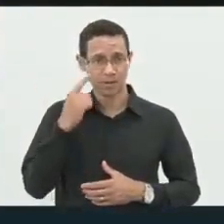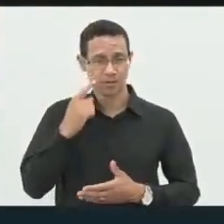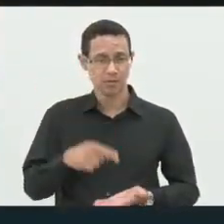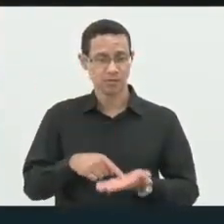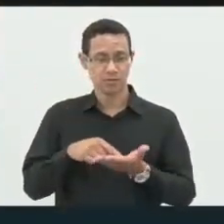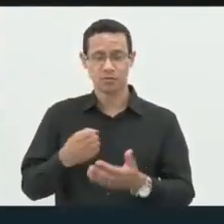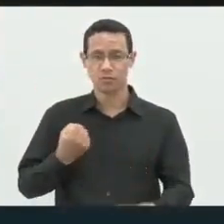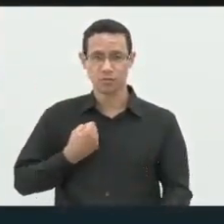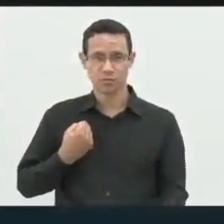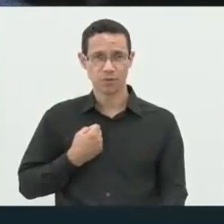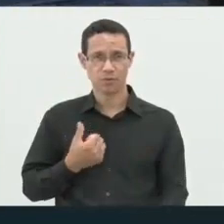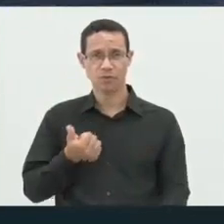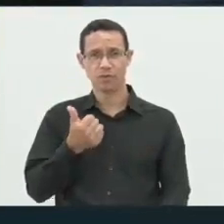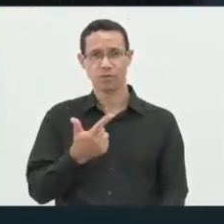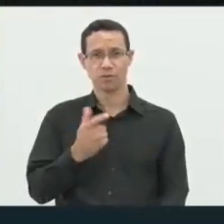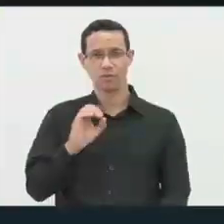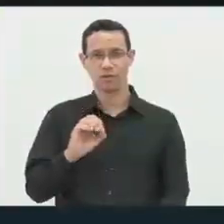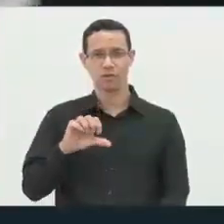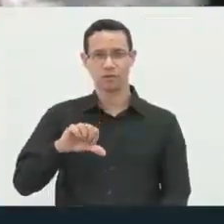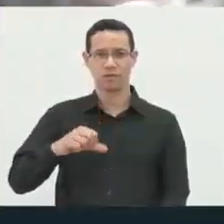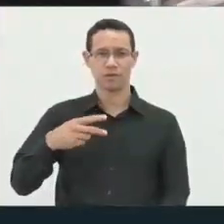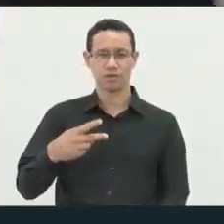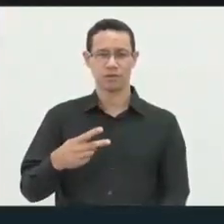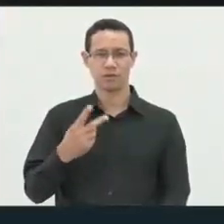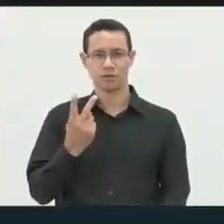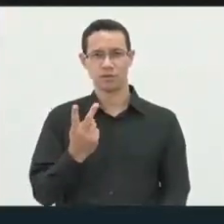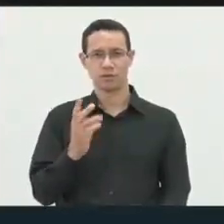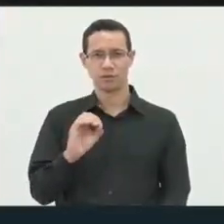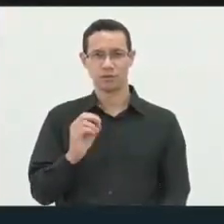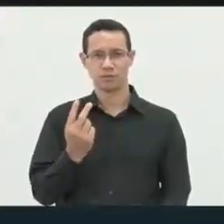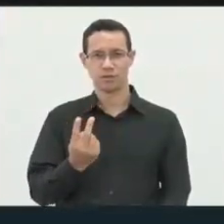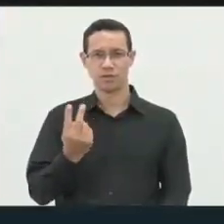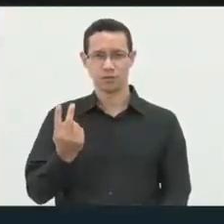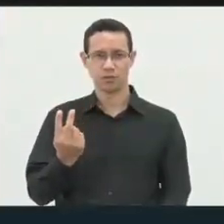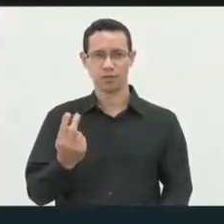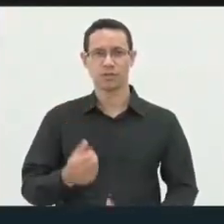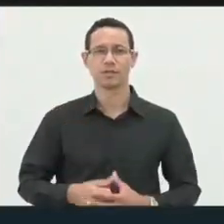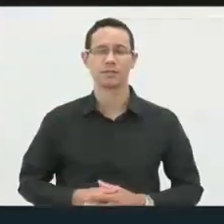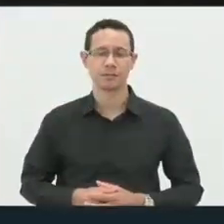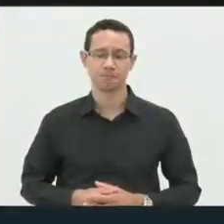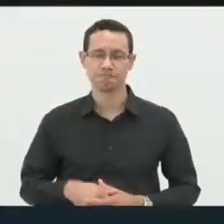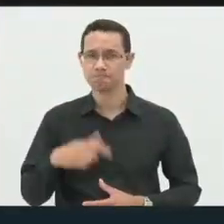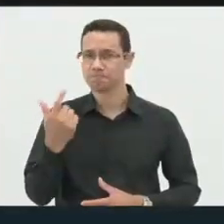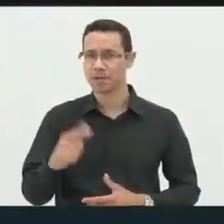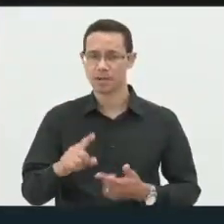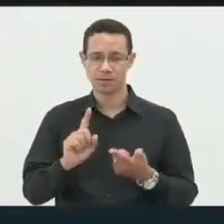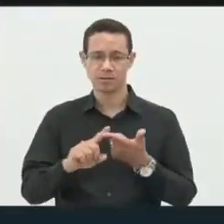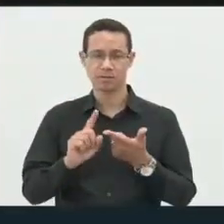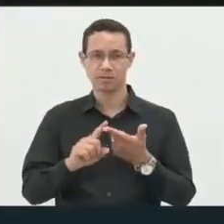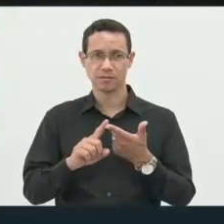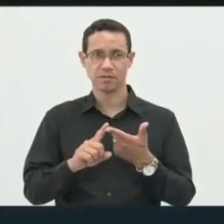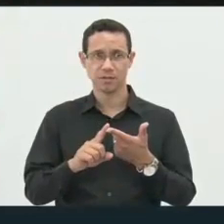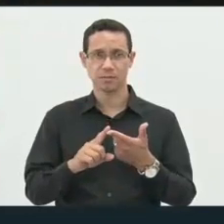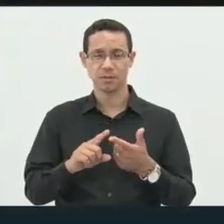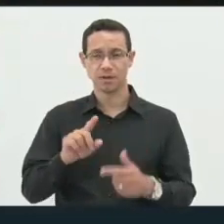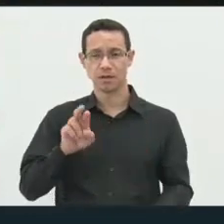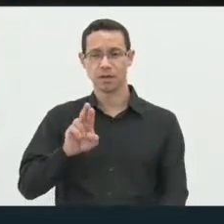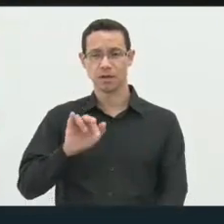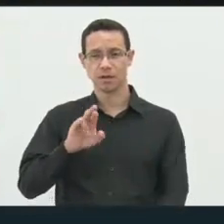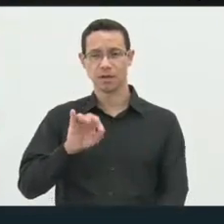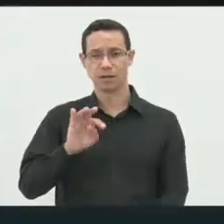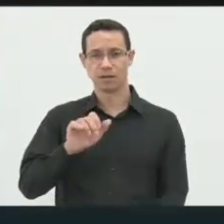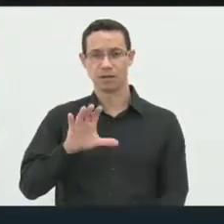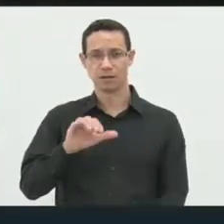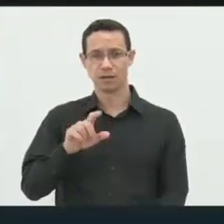número 12092 de 2022 e a notificação de reiteração de número